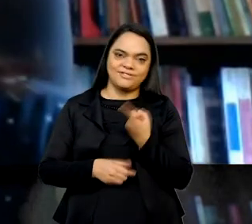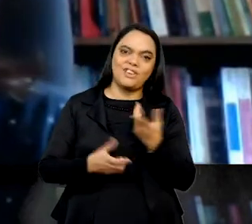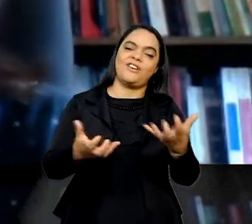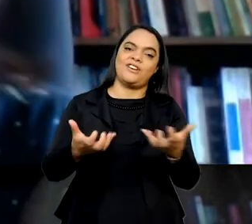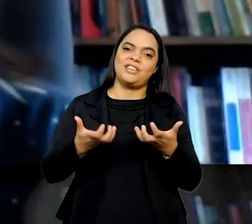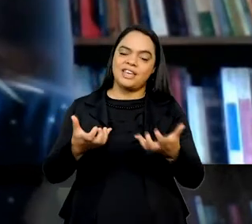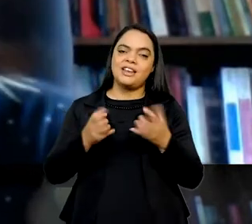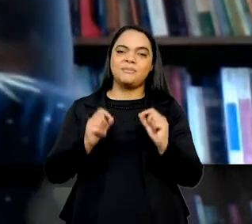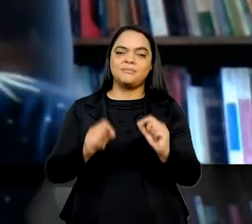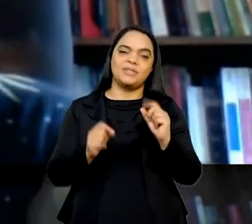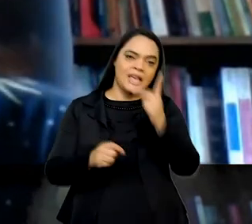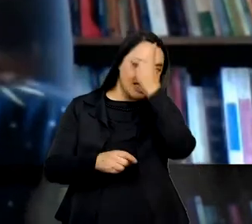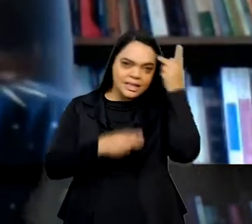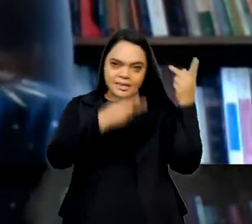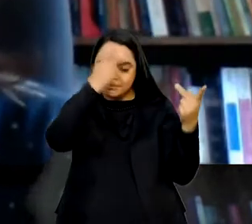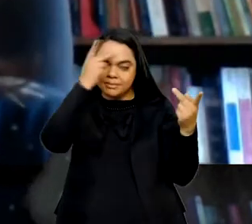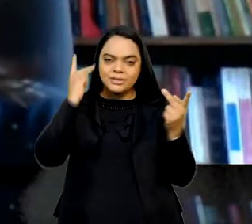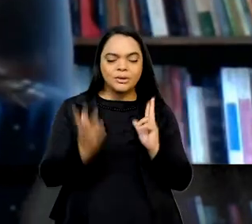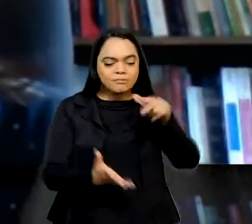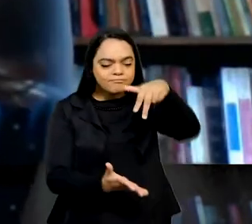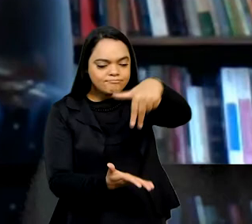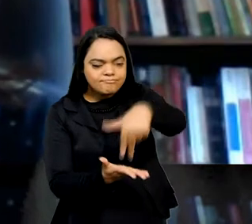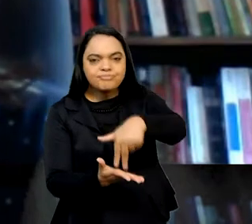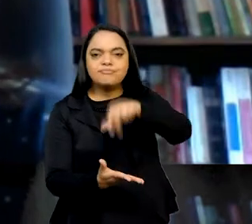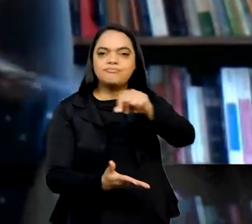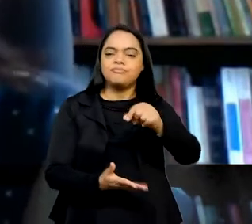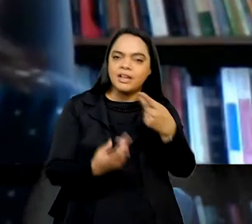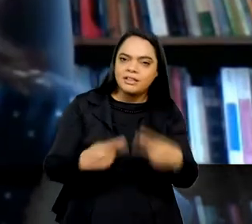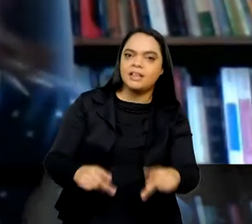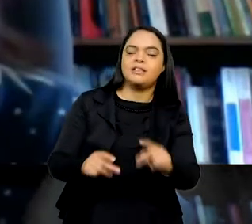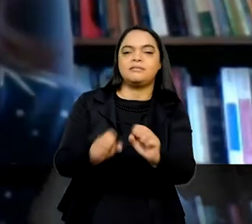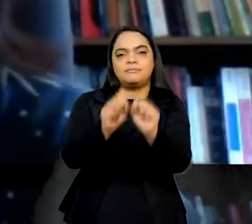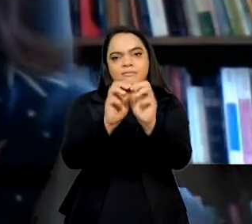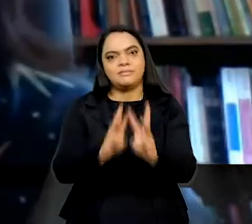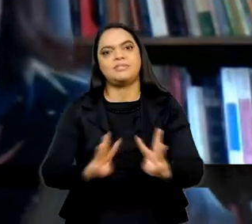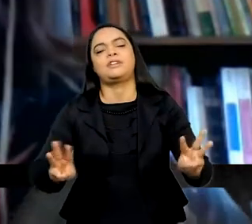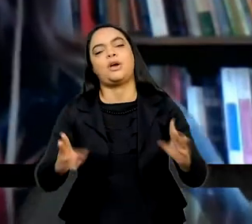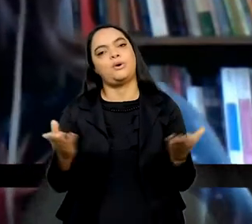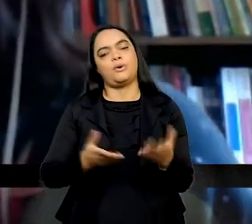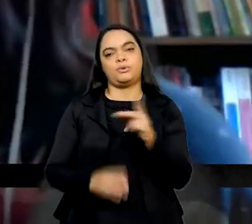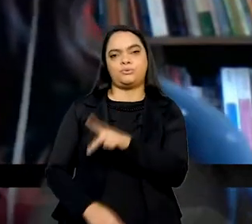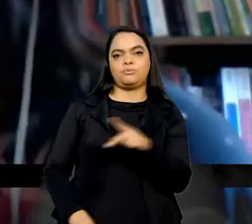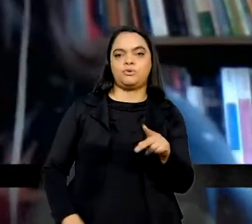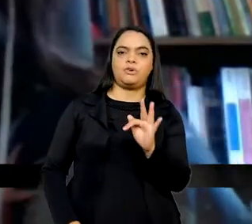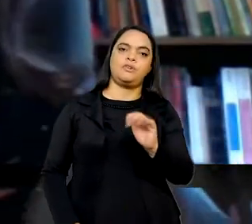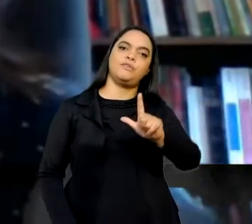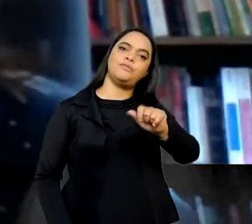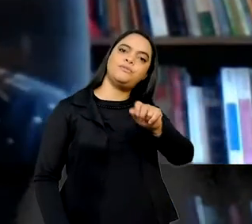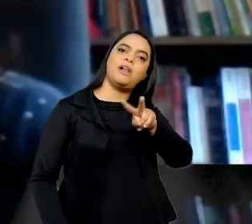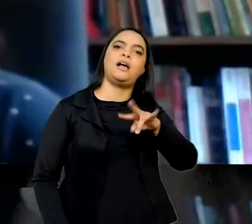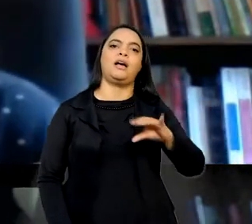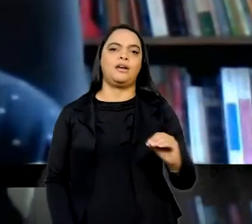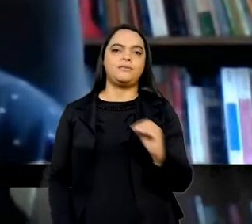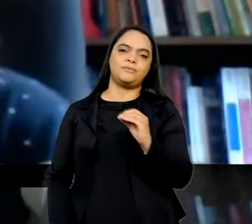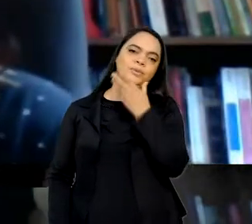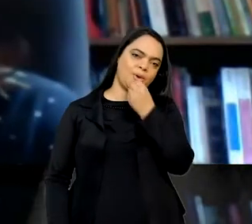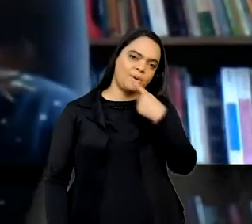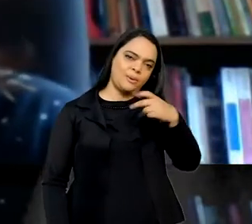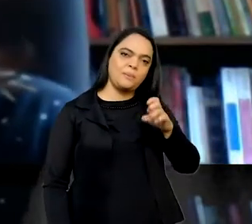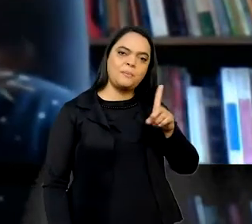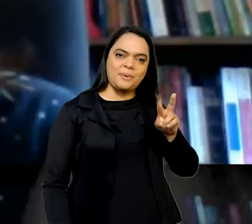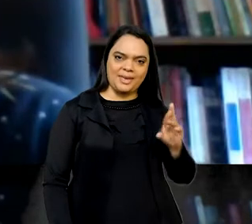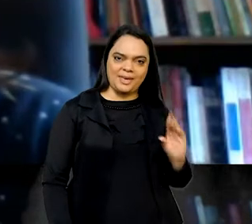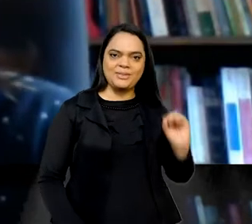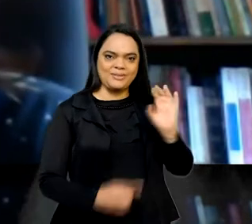trazer todas as pessoas para terem voz nesse portal. Hoje a gente tem aqui o professor Flávio, que o Pedro vai apresentar um